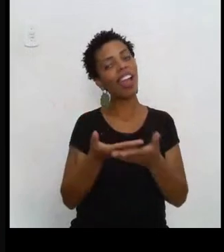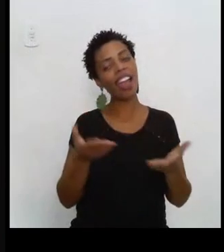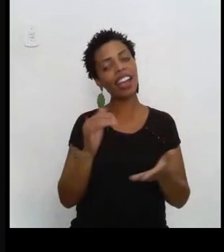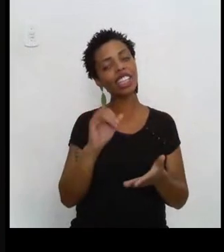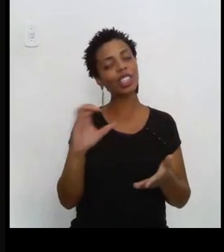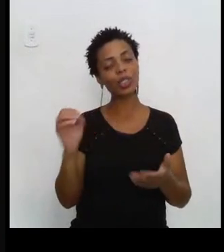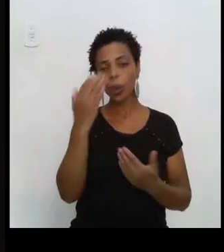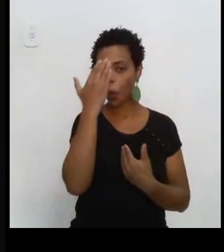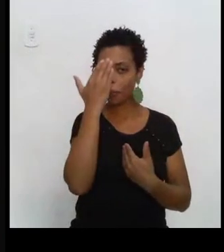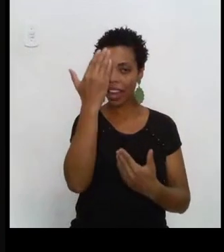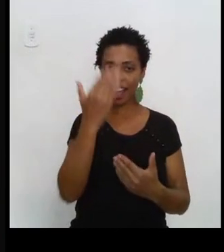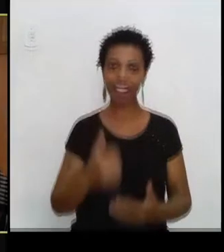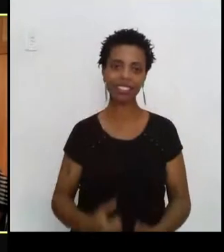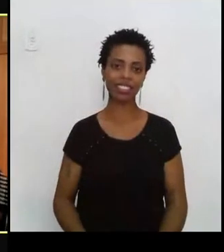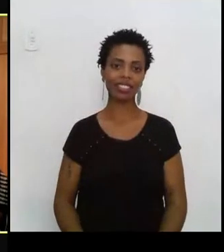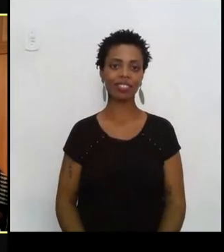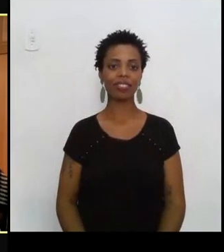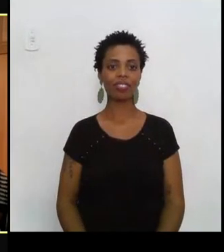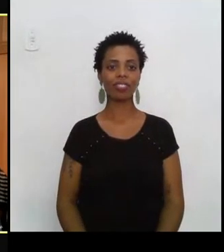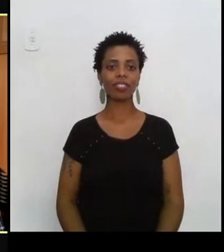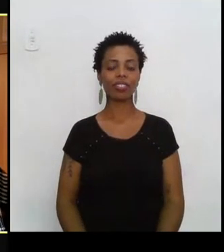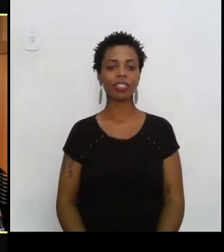E aí